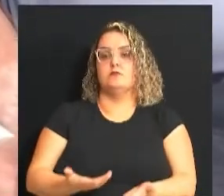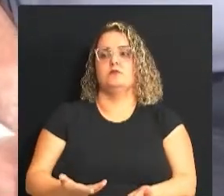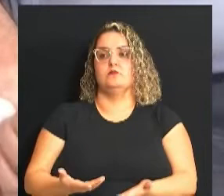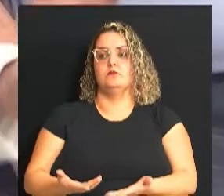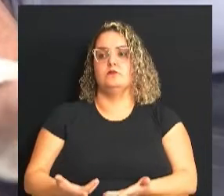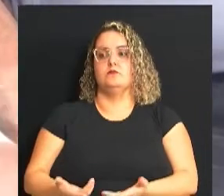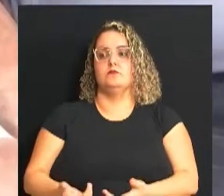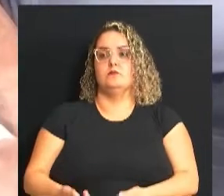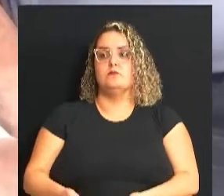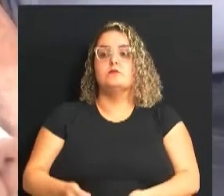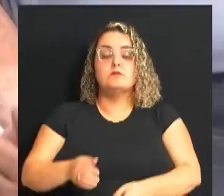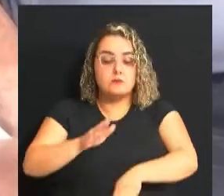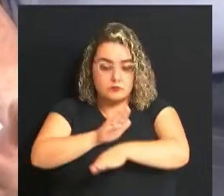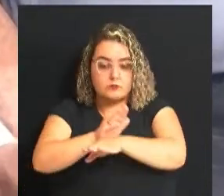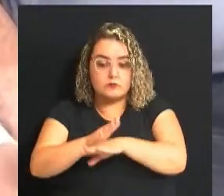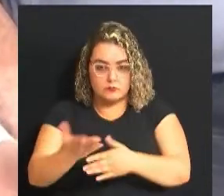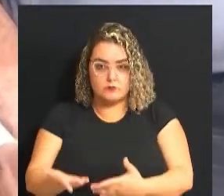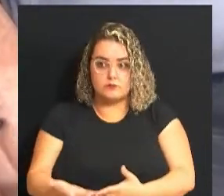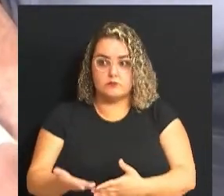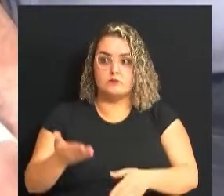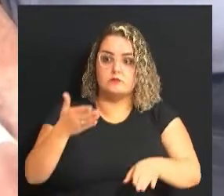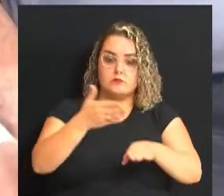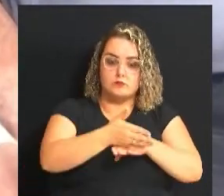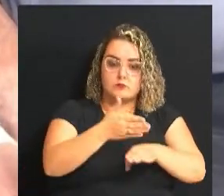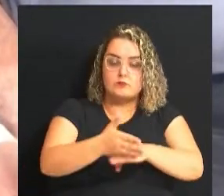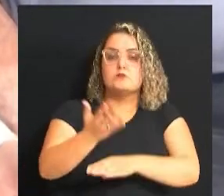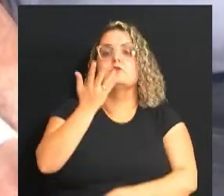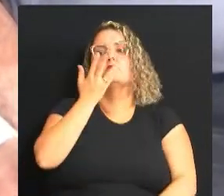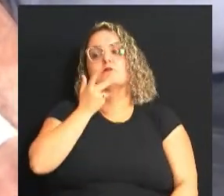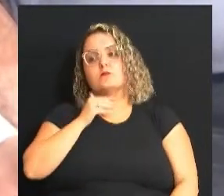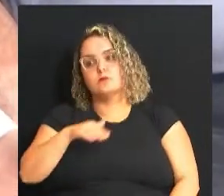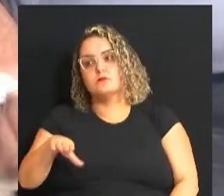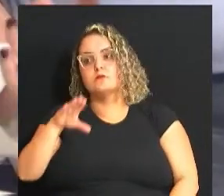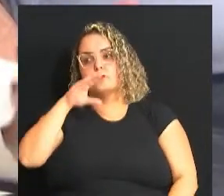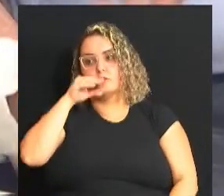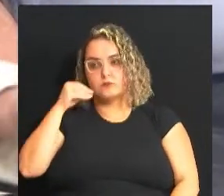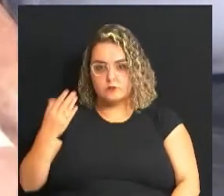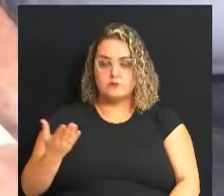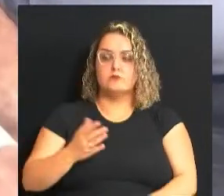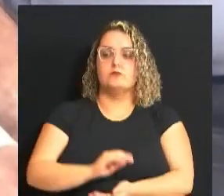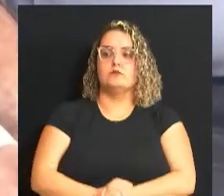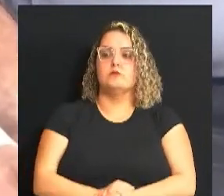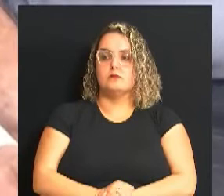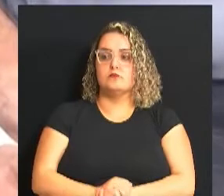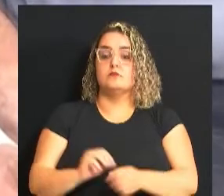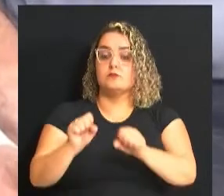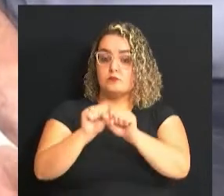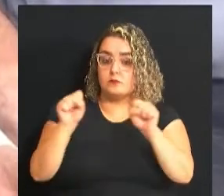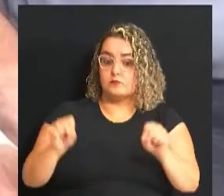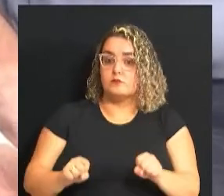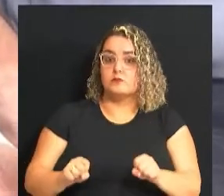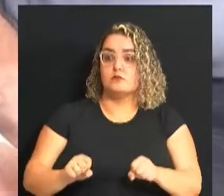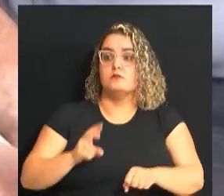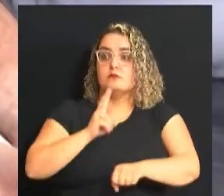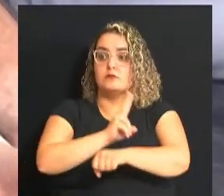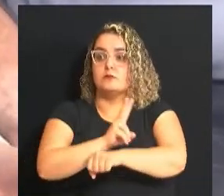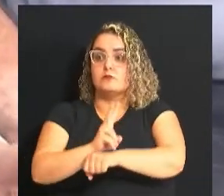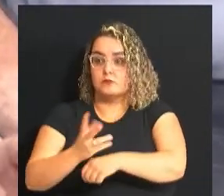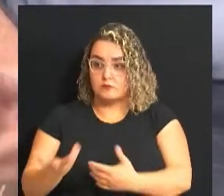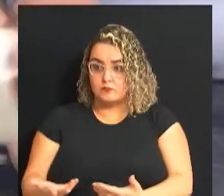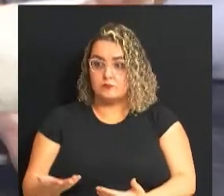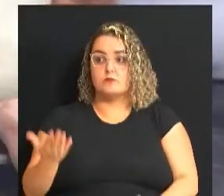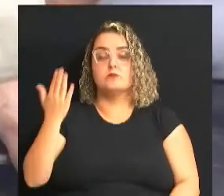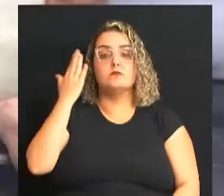afiançar o acesso das nossas crianças e dos nossos adolescentes a um sistema de proteção. Nós sabemos